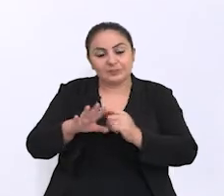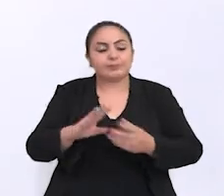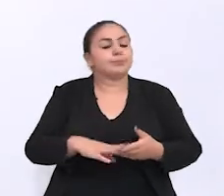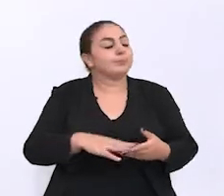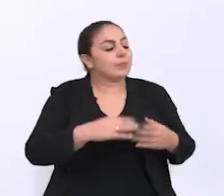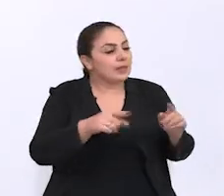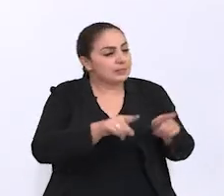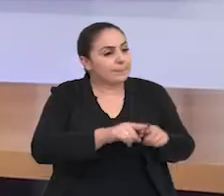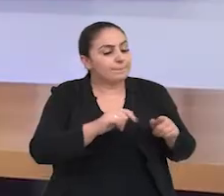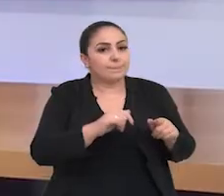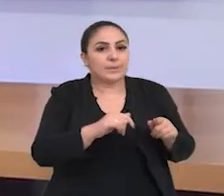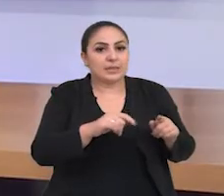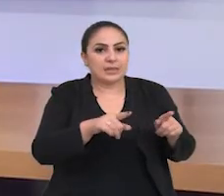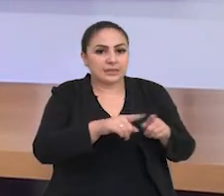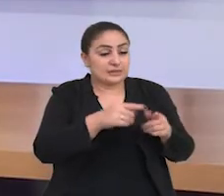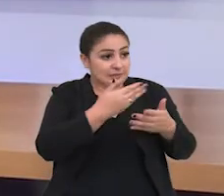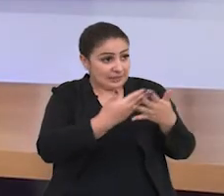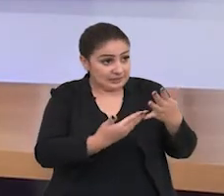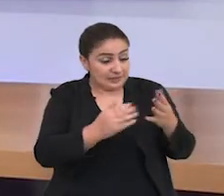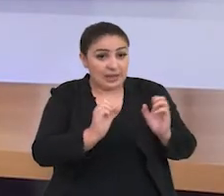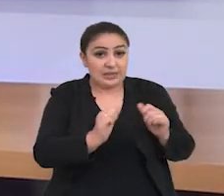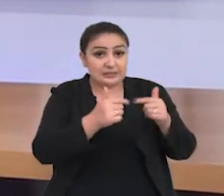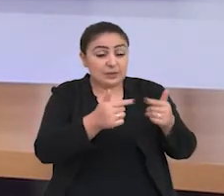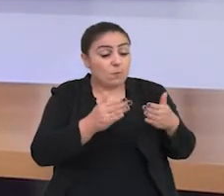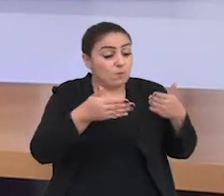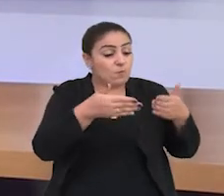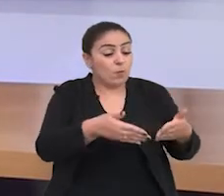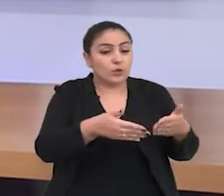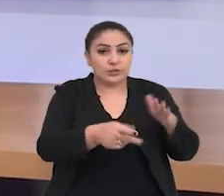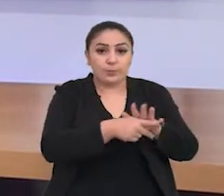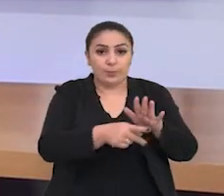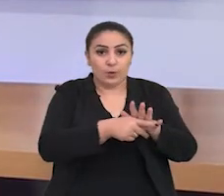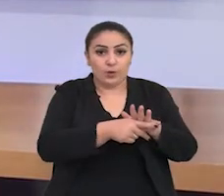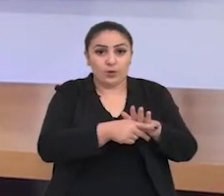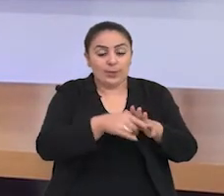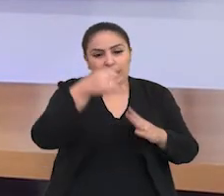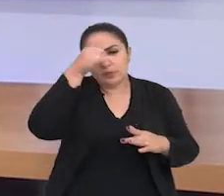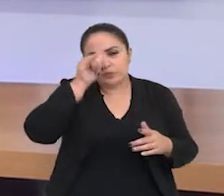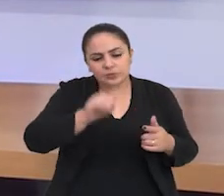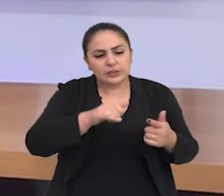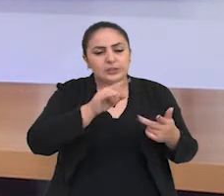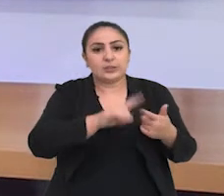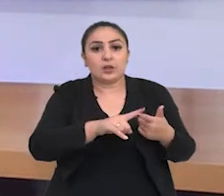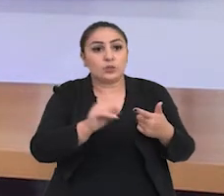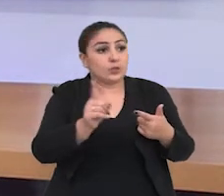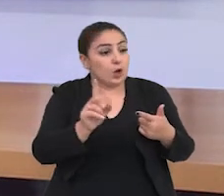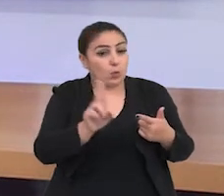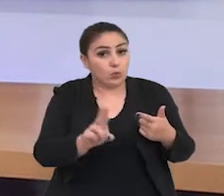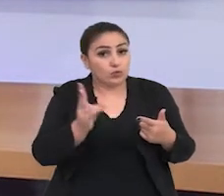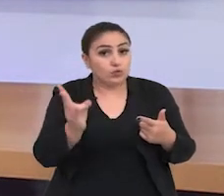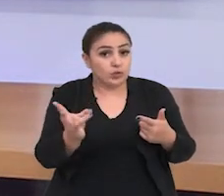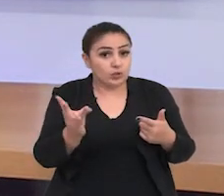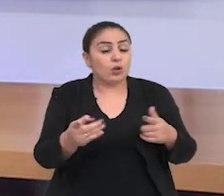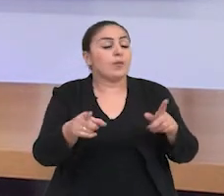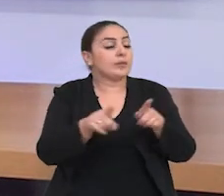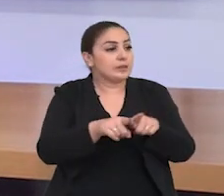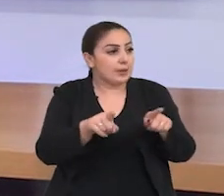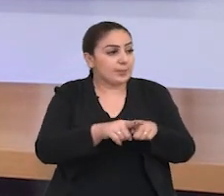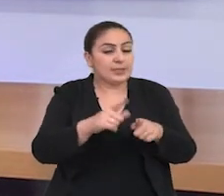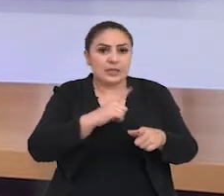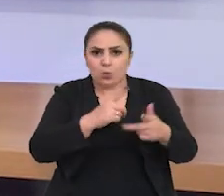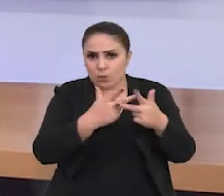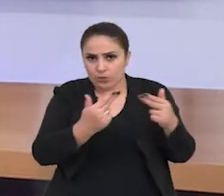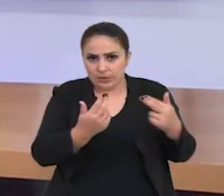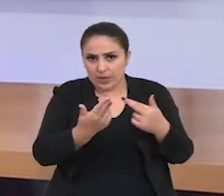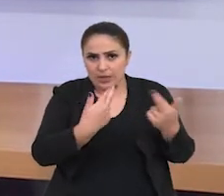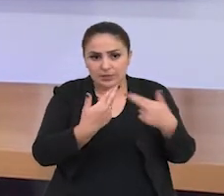né? Além, então, dessas ações voltadas à prevenção, ao não uso de drogas, também